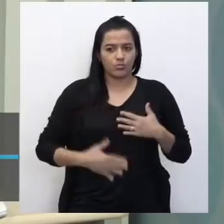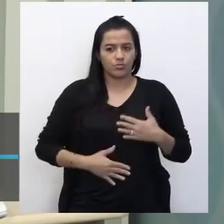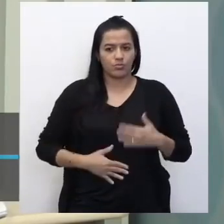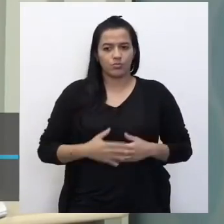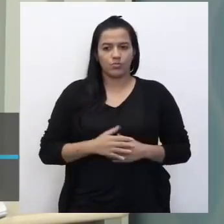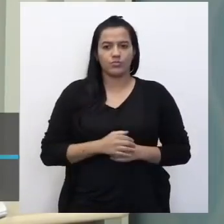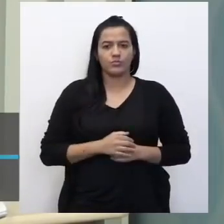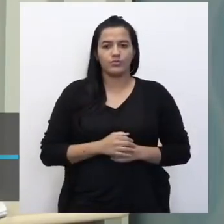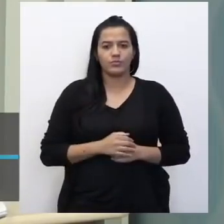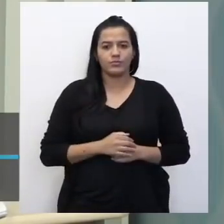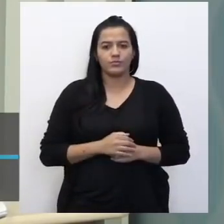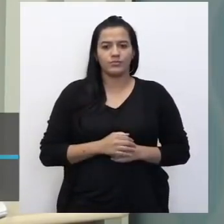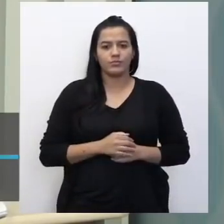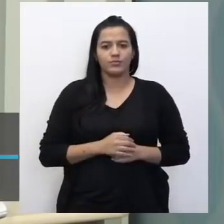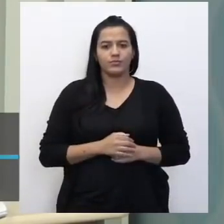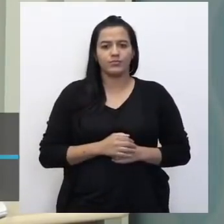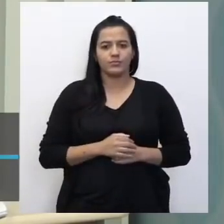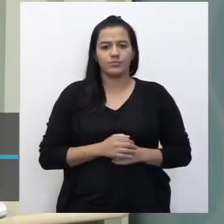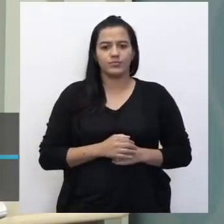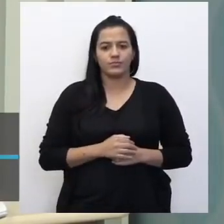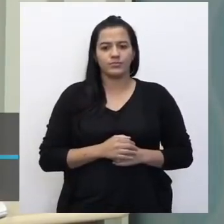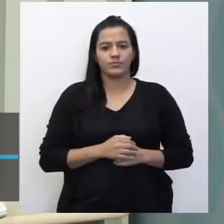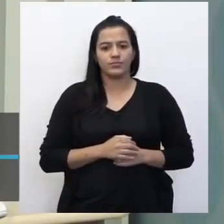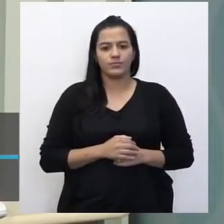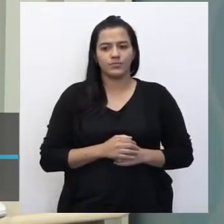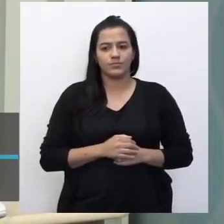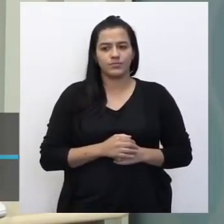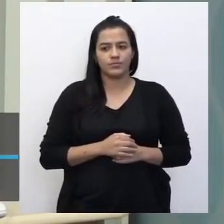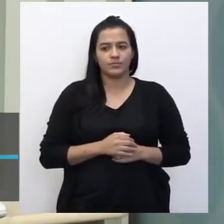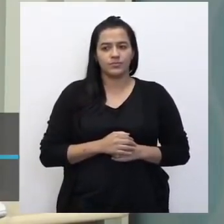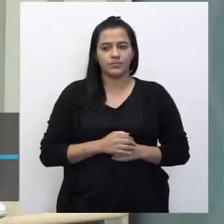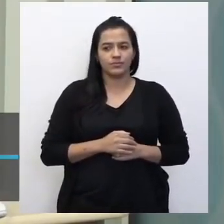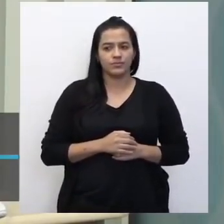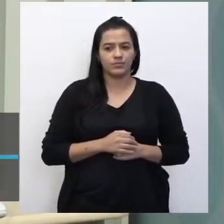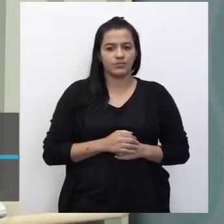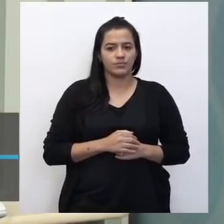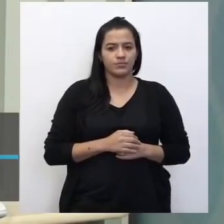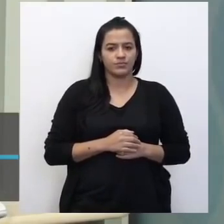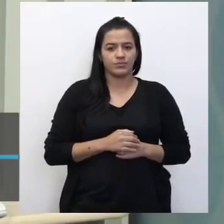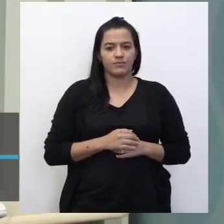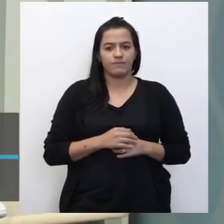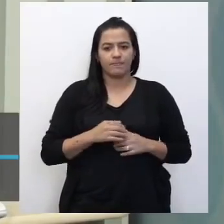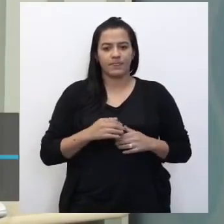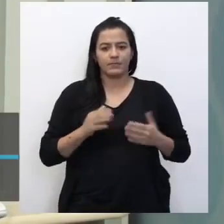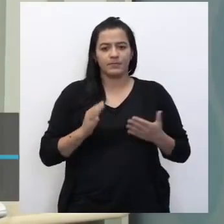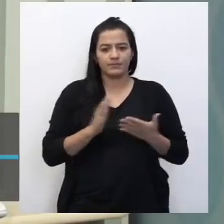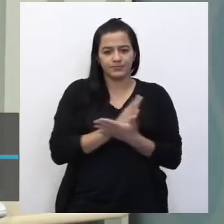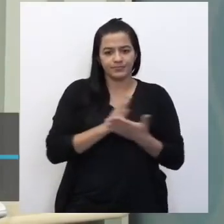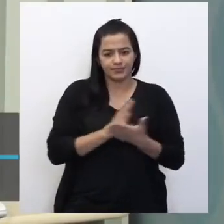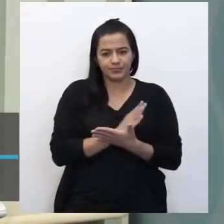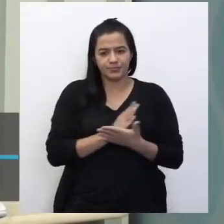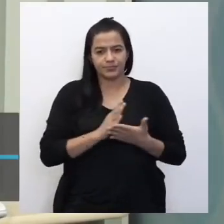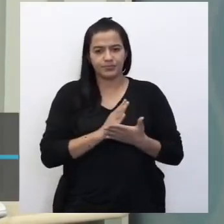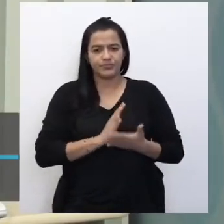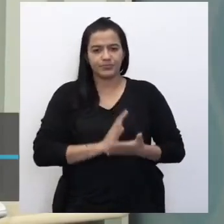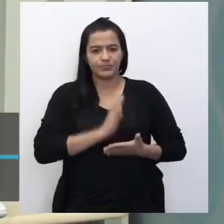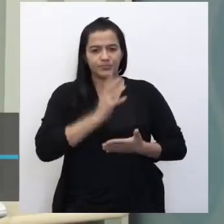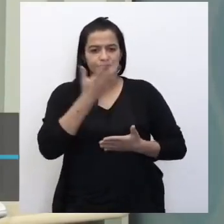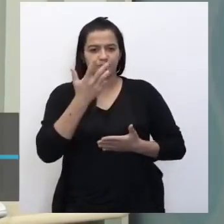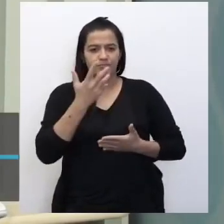tinha tendências à criminalidade ou não. Os frenologistas, de alguma forma,